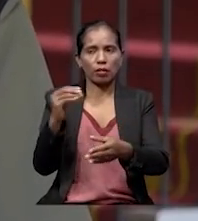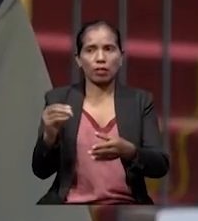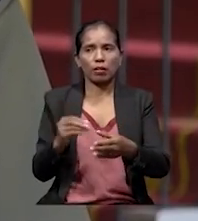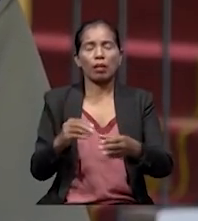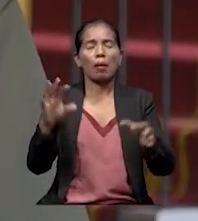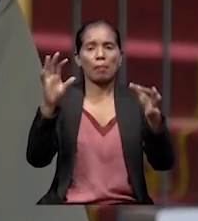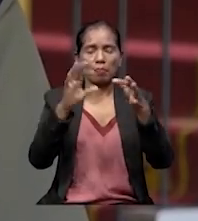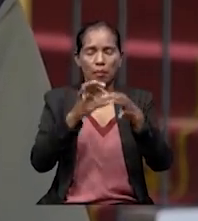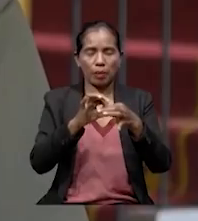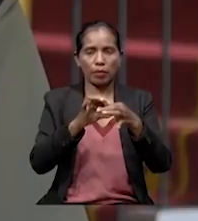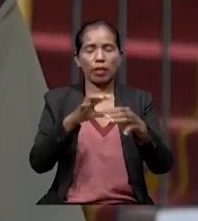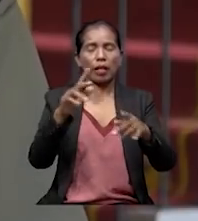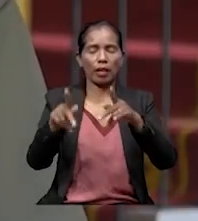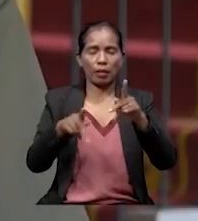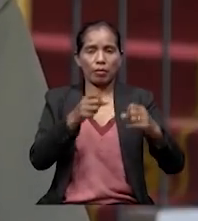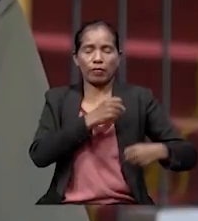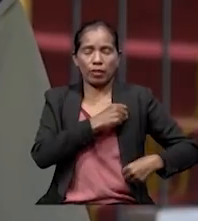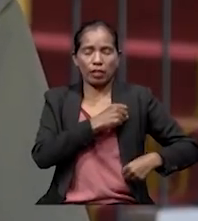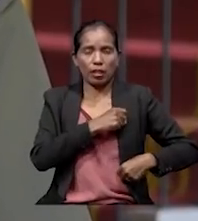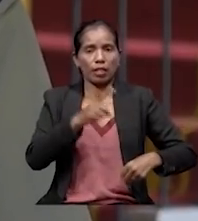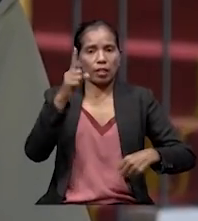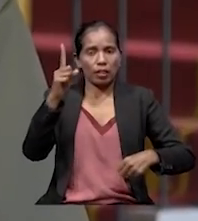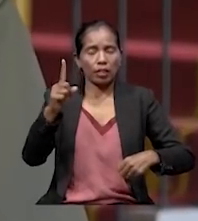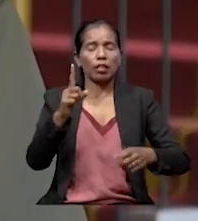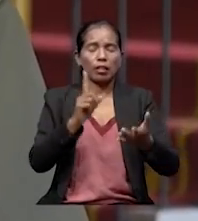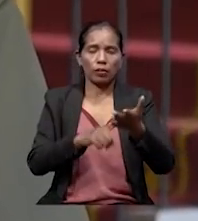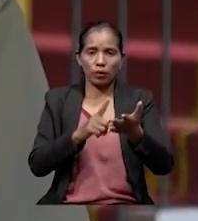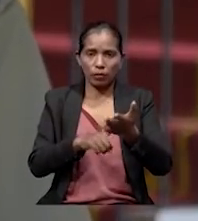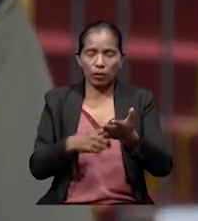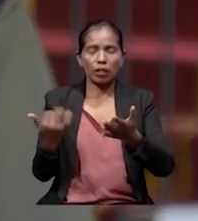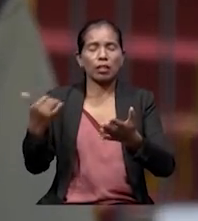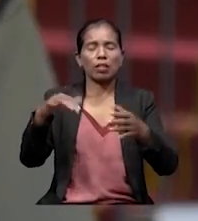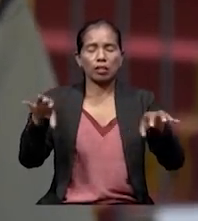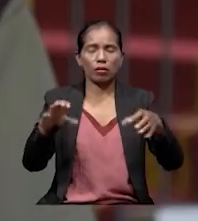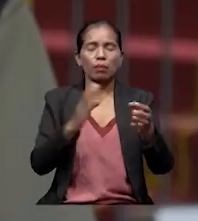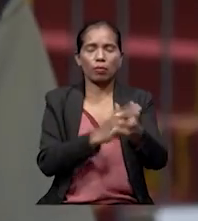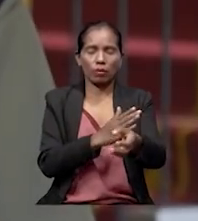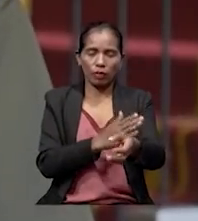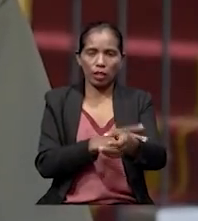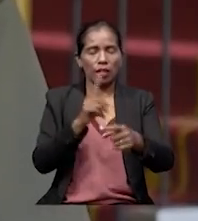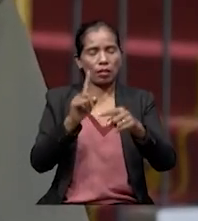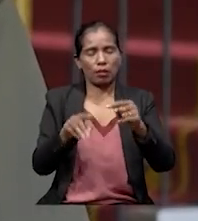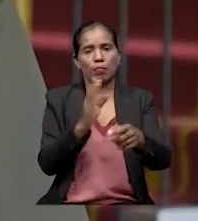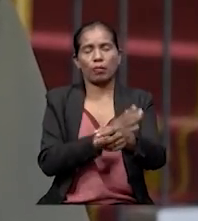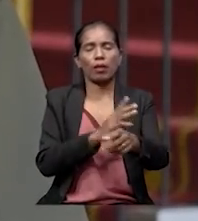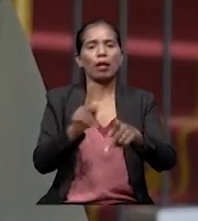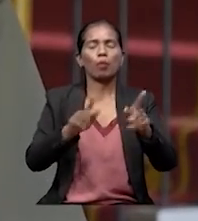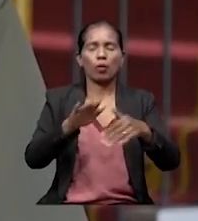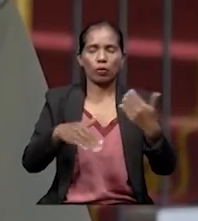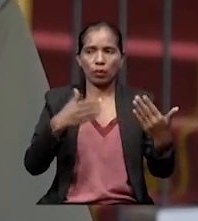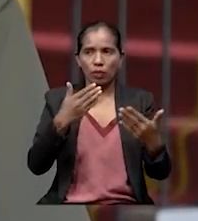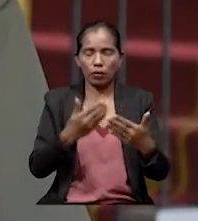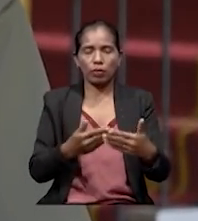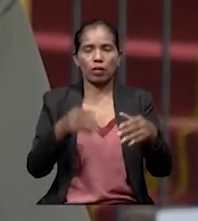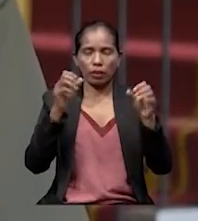membro militar e a categoria ida para depois a tu discute nia assunto nia promove nia galabele promove nia Ema hutu hutu nebe hatu